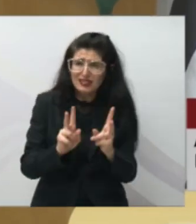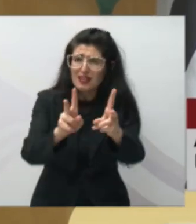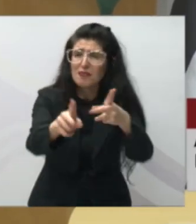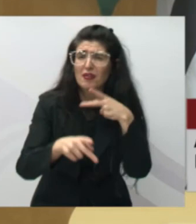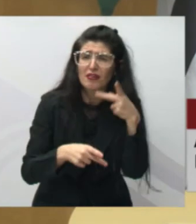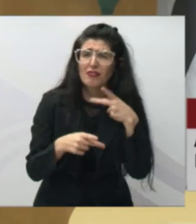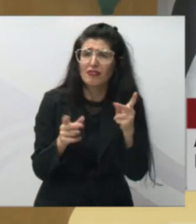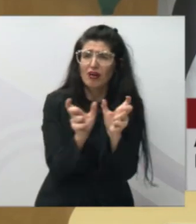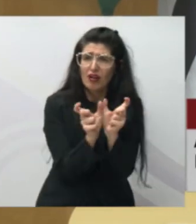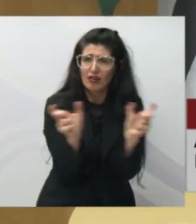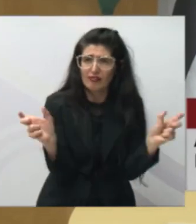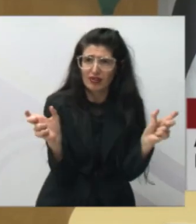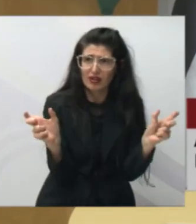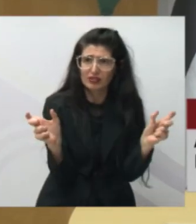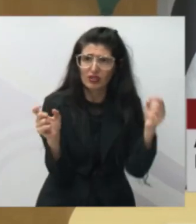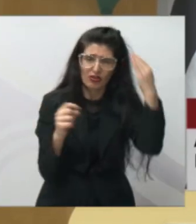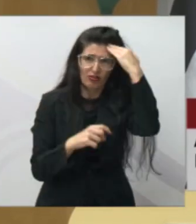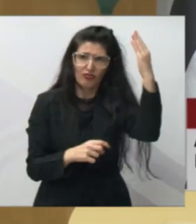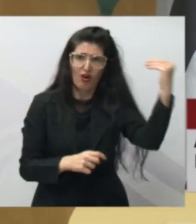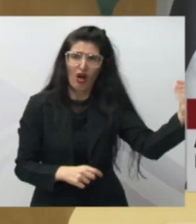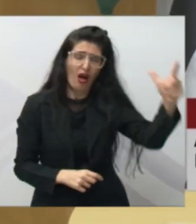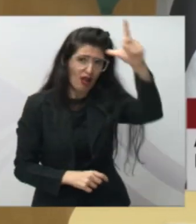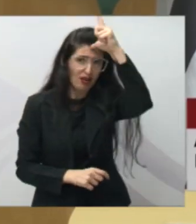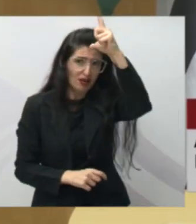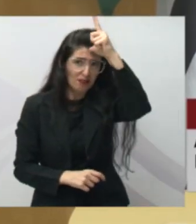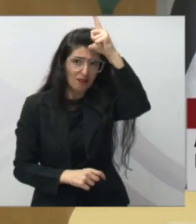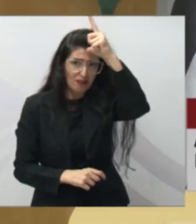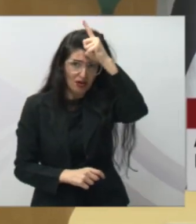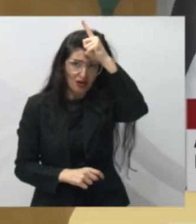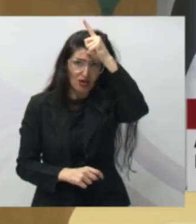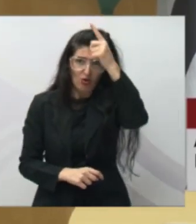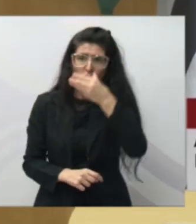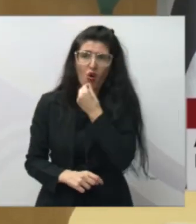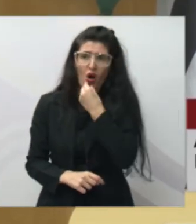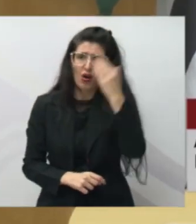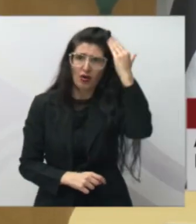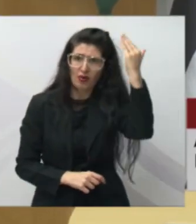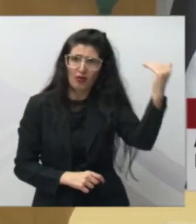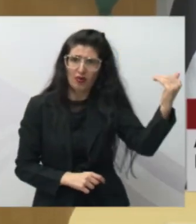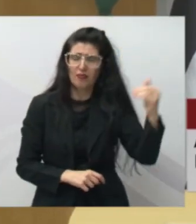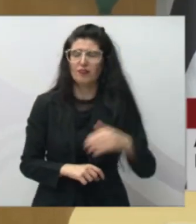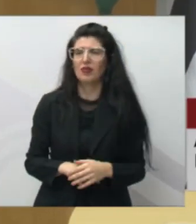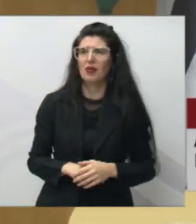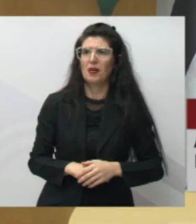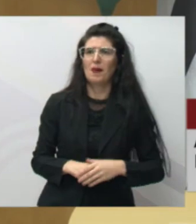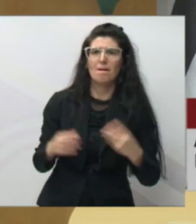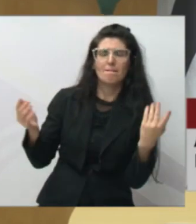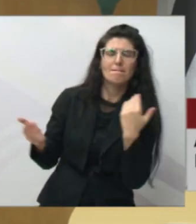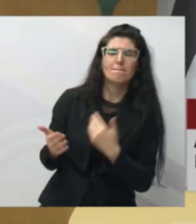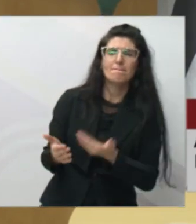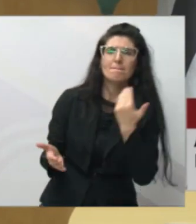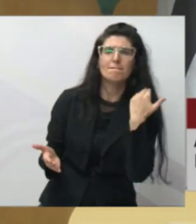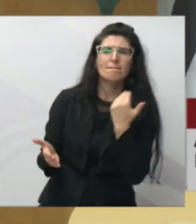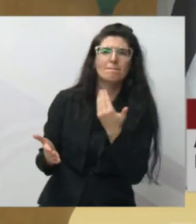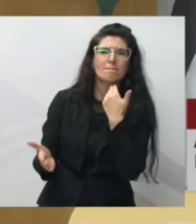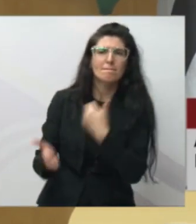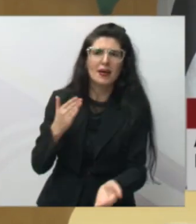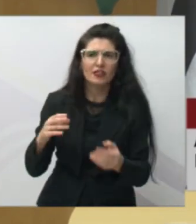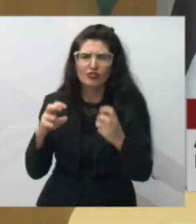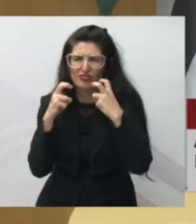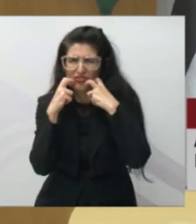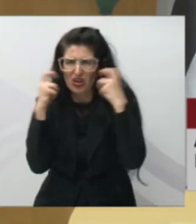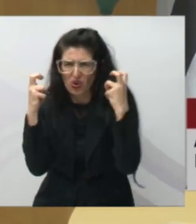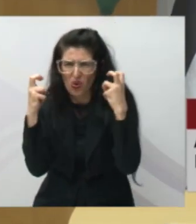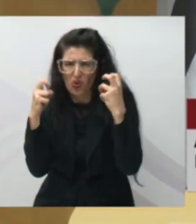tribuna, de um filósofo alemão que diz que quando os que comandam perdem a vergonha, os que obedecem perdem o respeito.